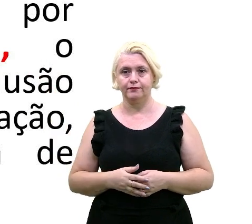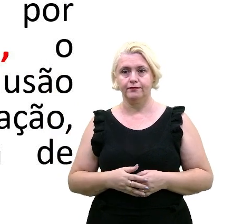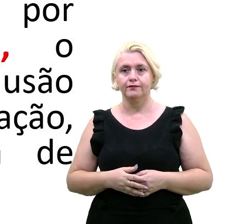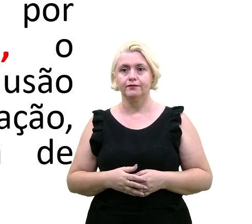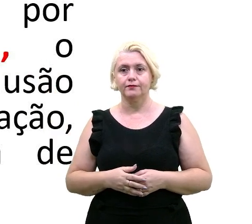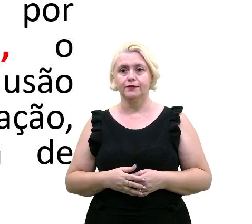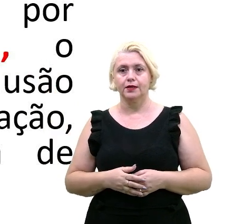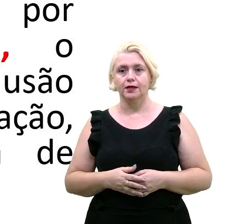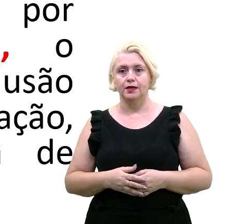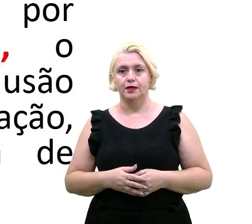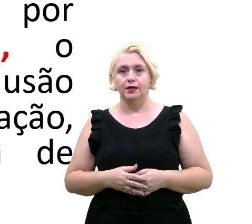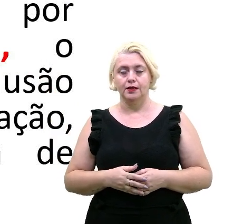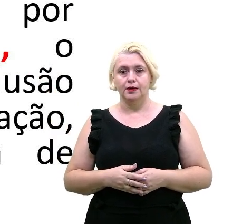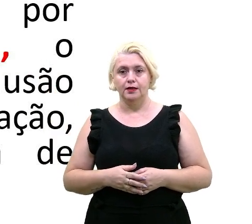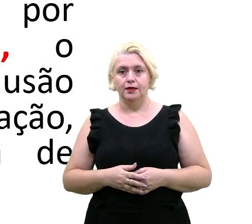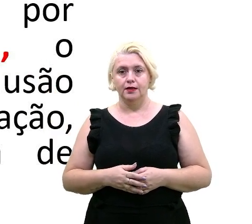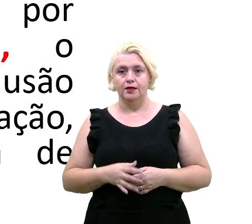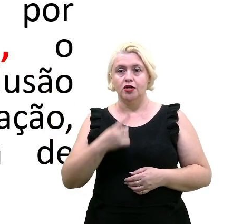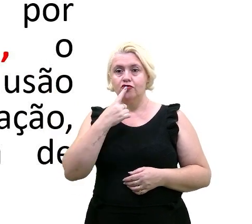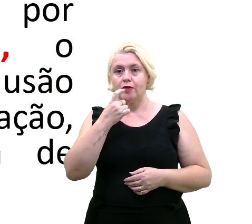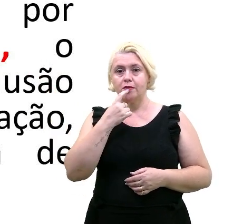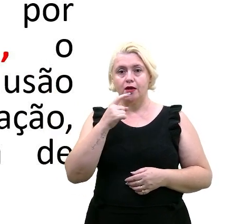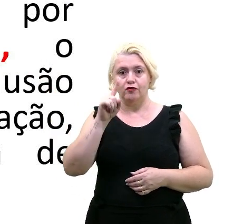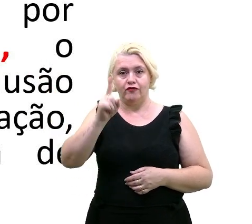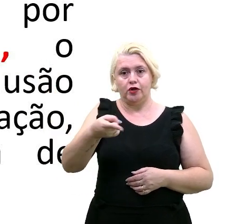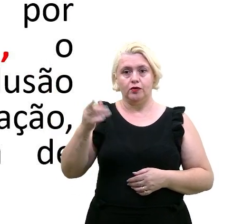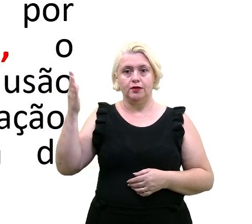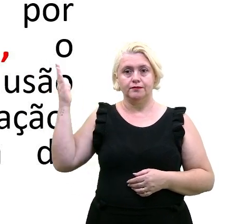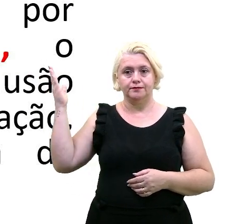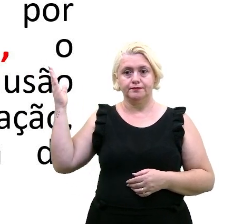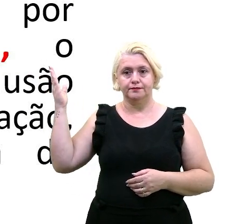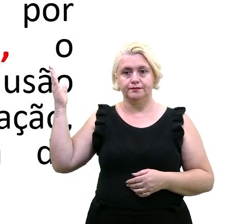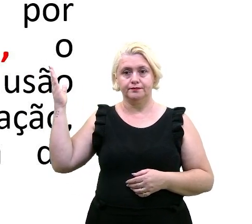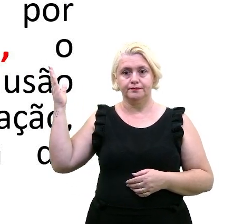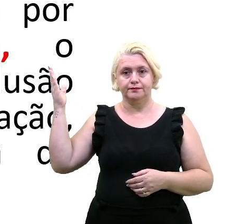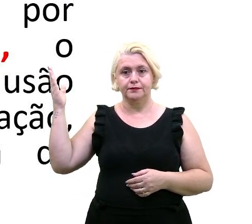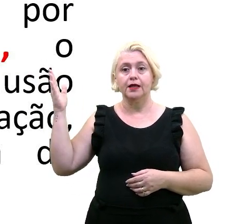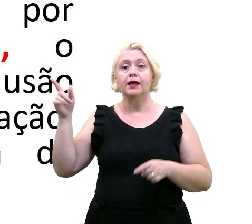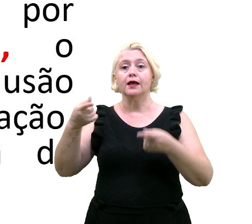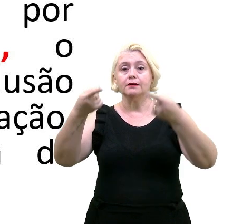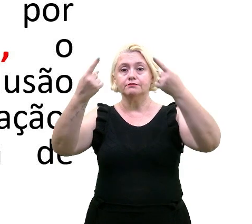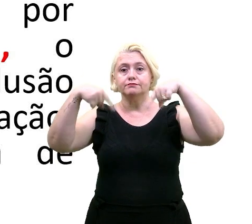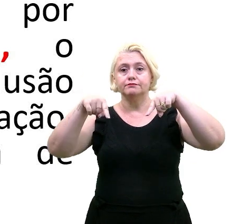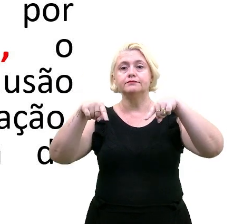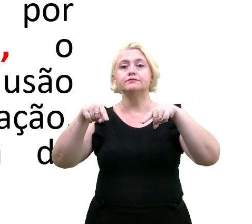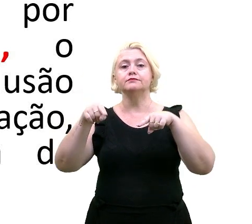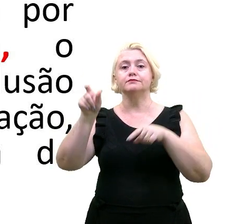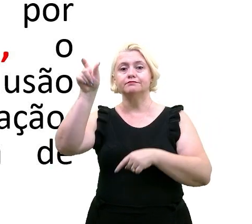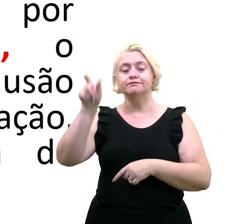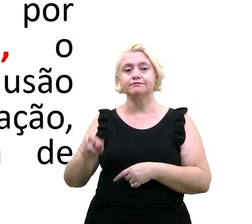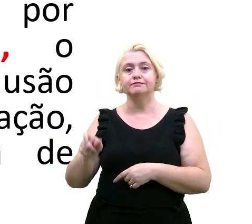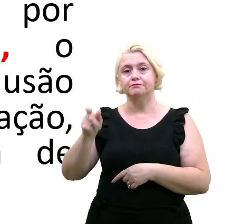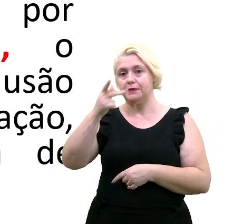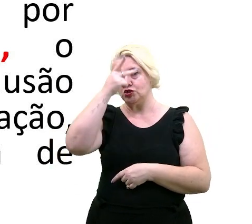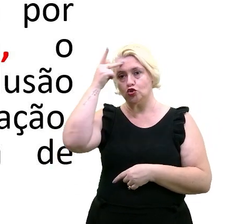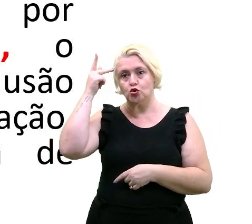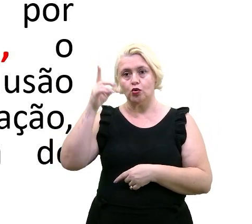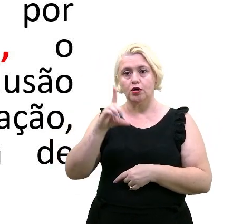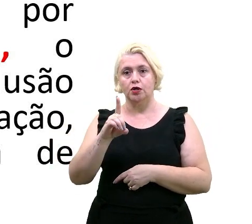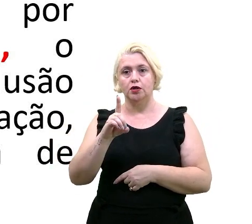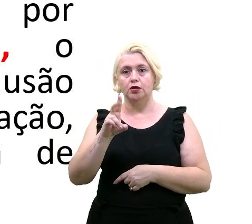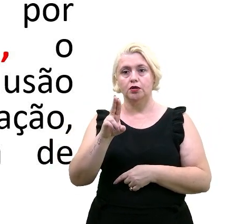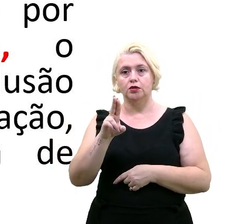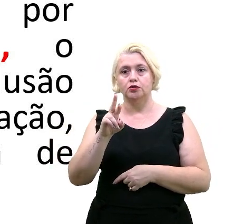parte eh quando eu tenho segundo Dark hind essa vírgula ela é